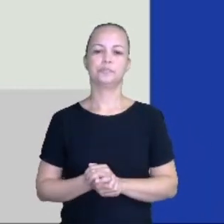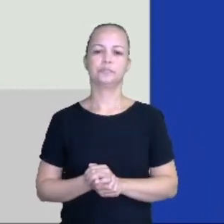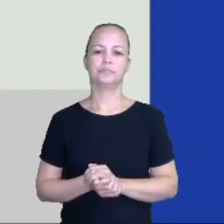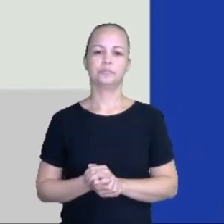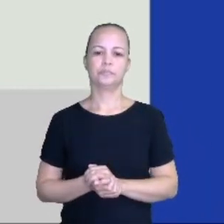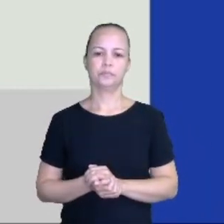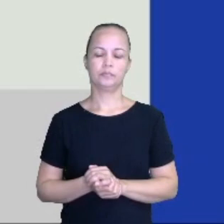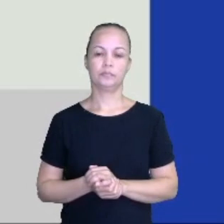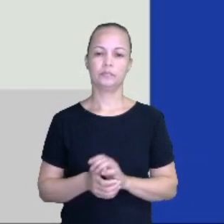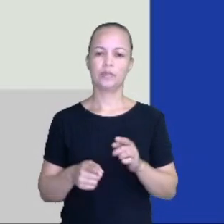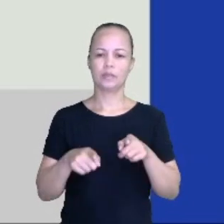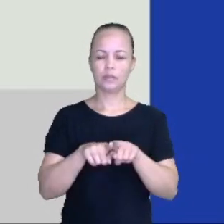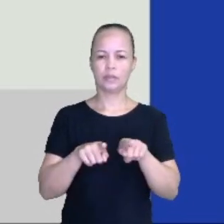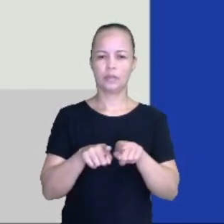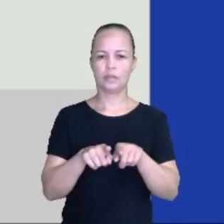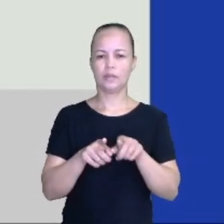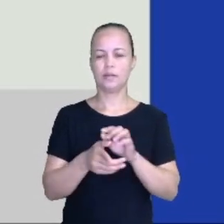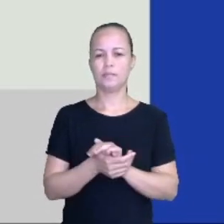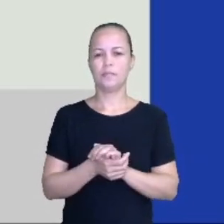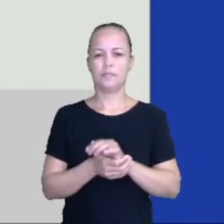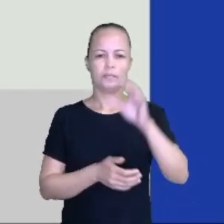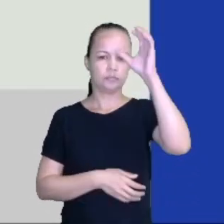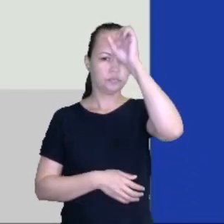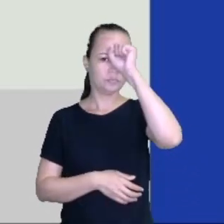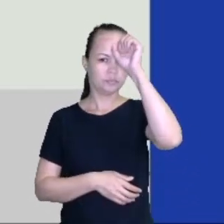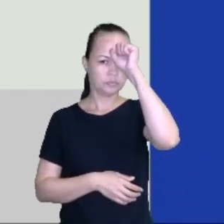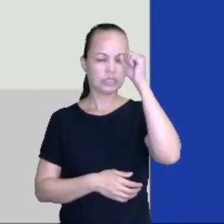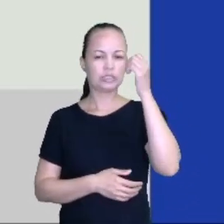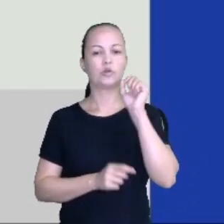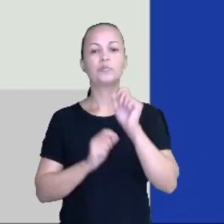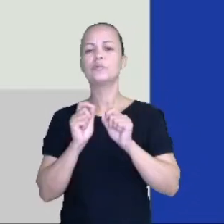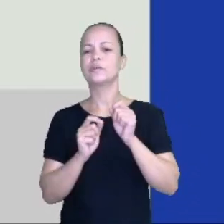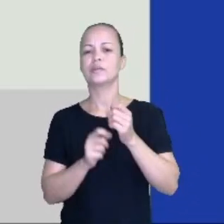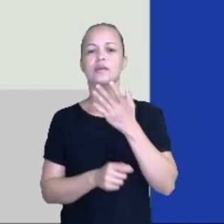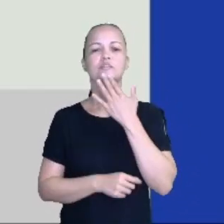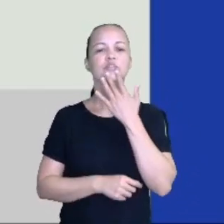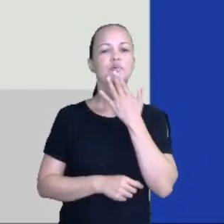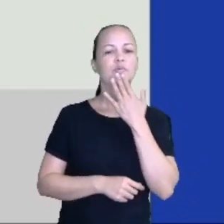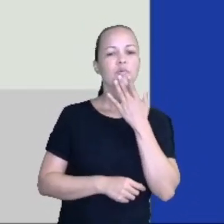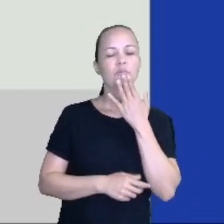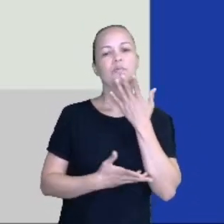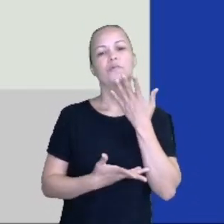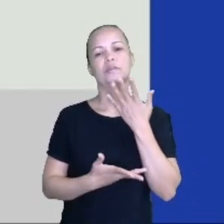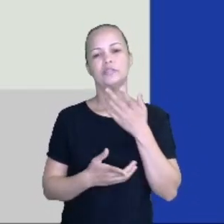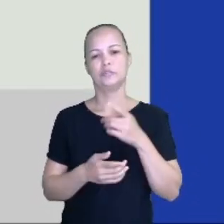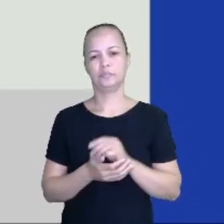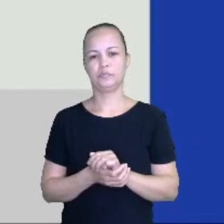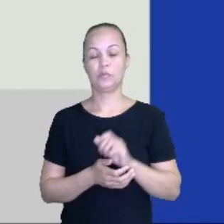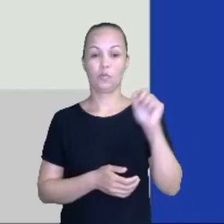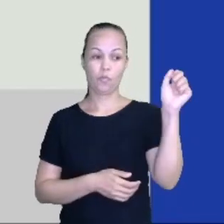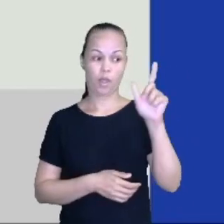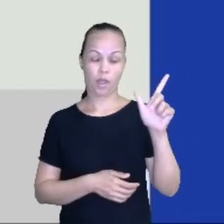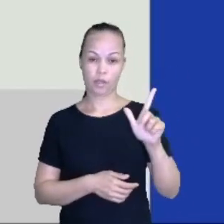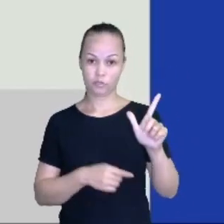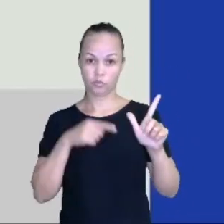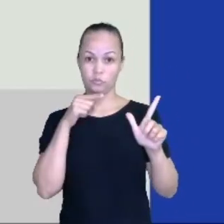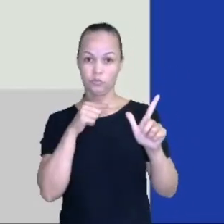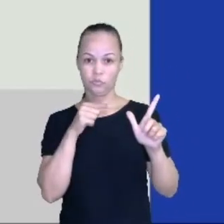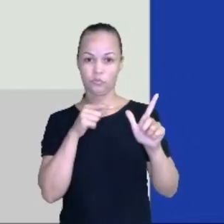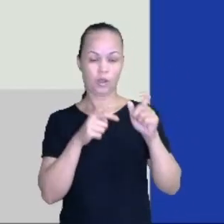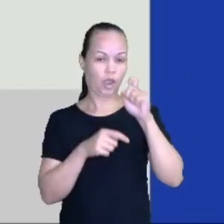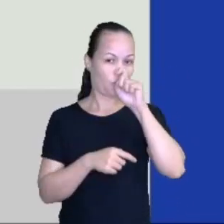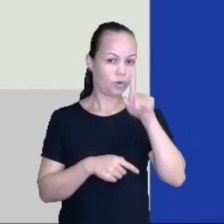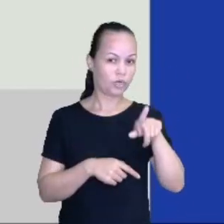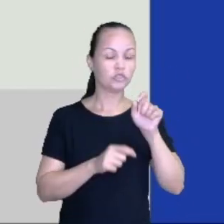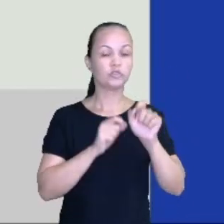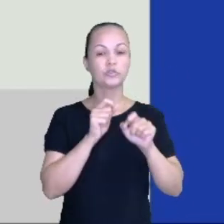mesmo. Também, olha aí, aprendemos sobre as cores dessa coleta seletiva. O azul, onde a gente vai